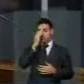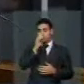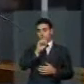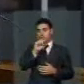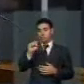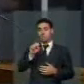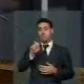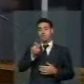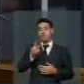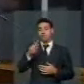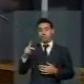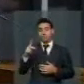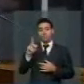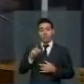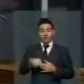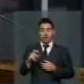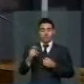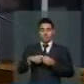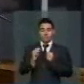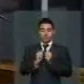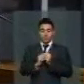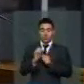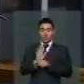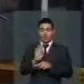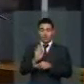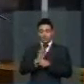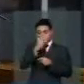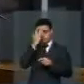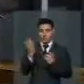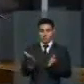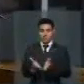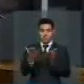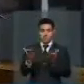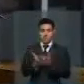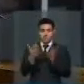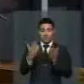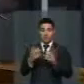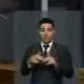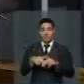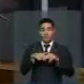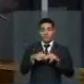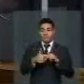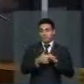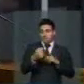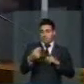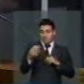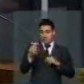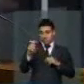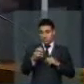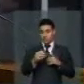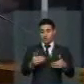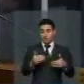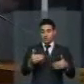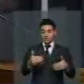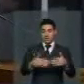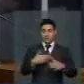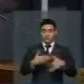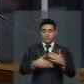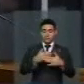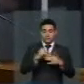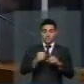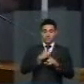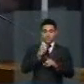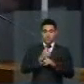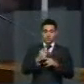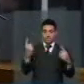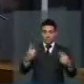Paula como parceira em ajuda aos pobres. Tanto que, em 2005, o Ministério de Desenvolvimento Social e Combate